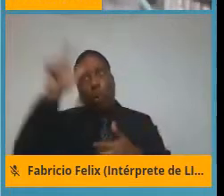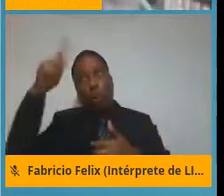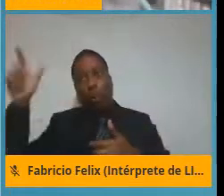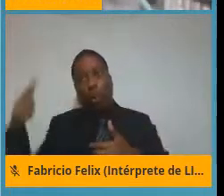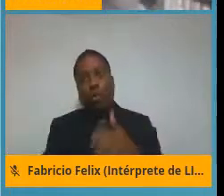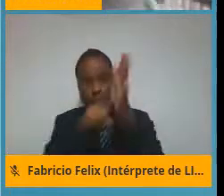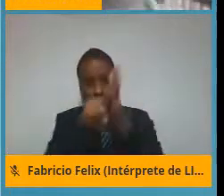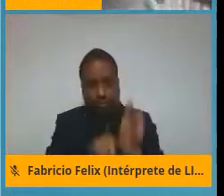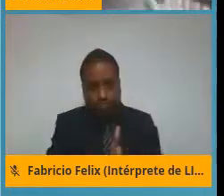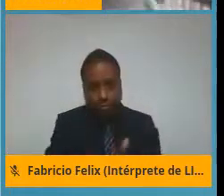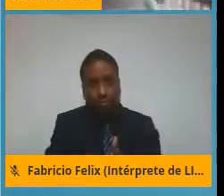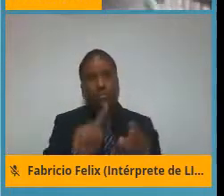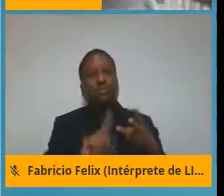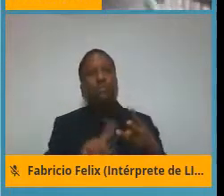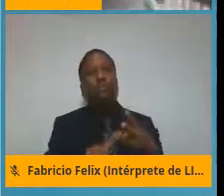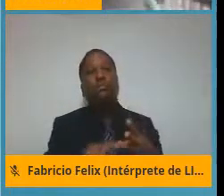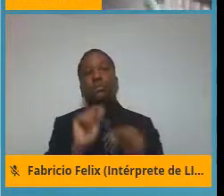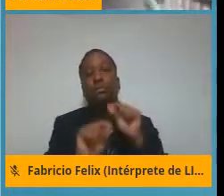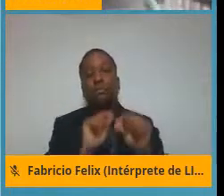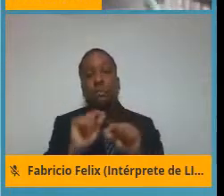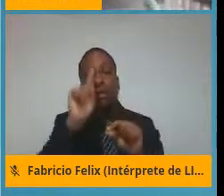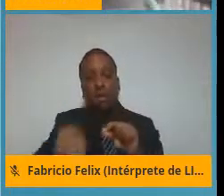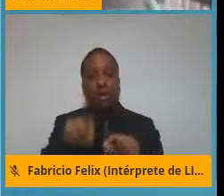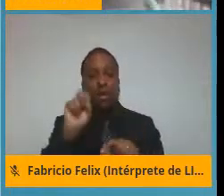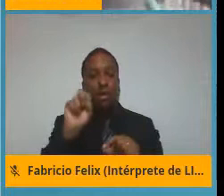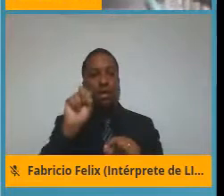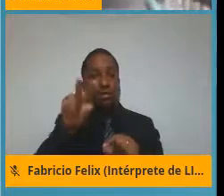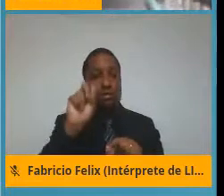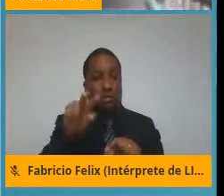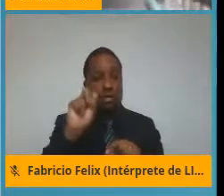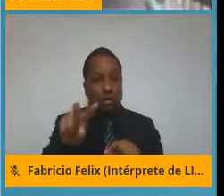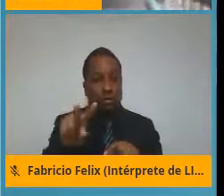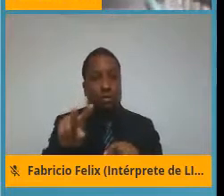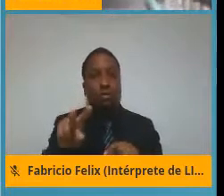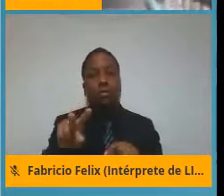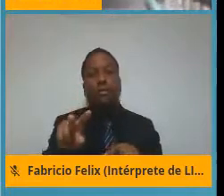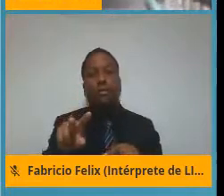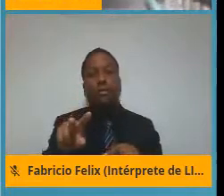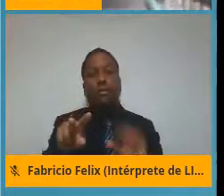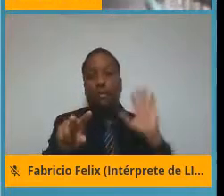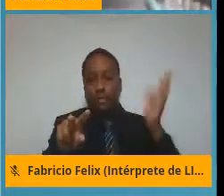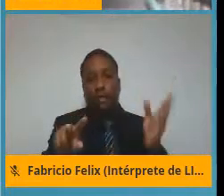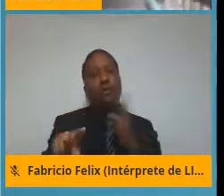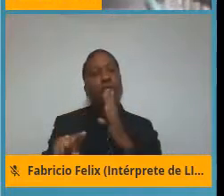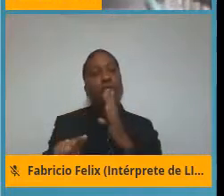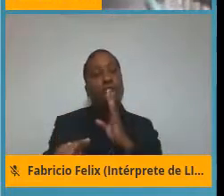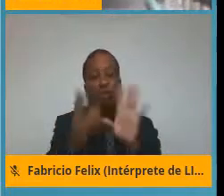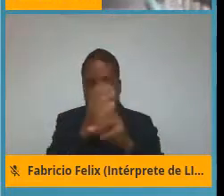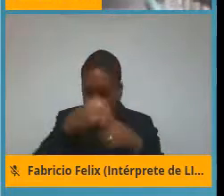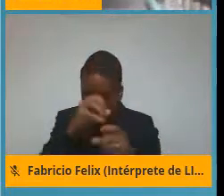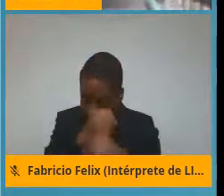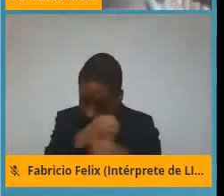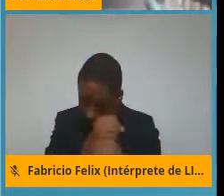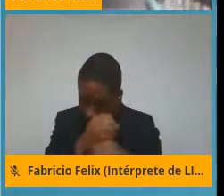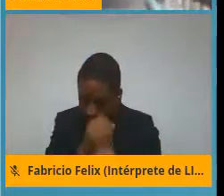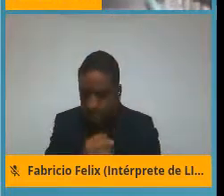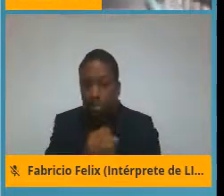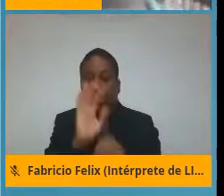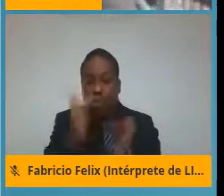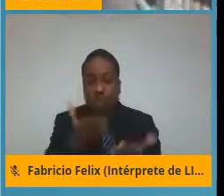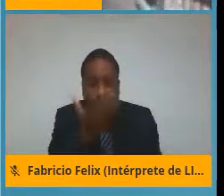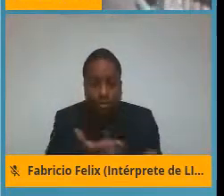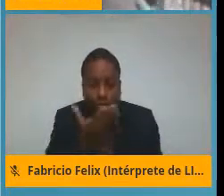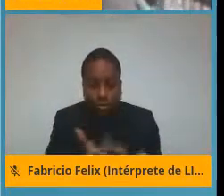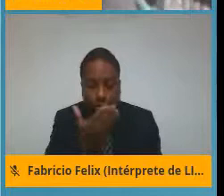pesquisadores, é que esse vírus já era conhecido em laboratório. Esse era um vírus que estava sendo estudado em